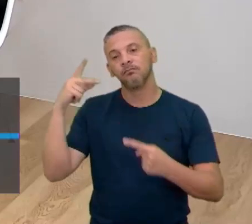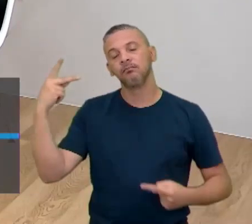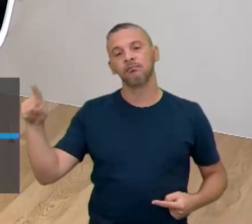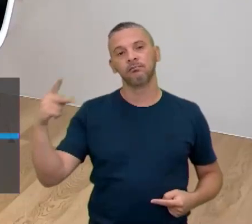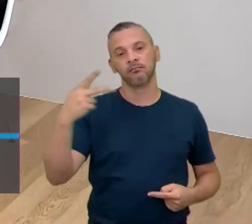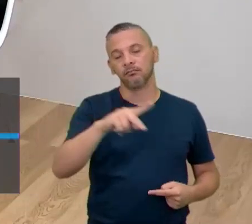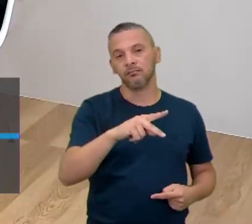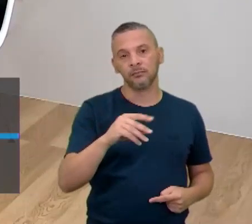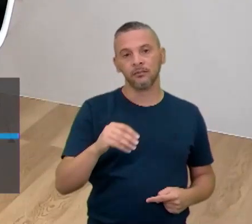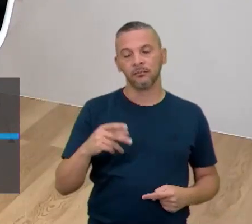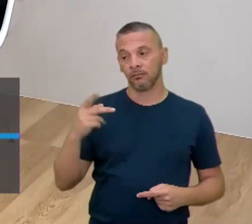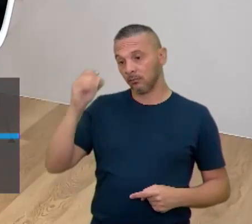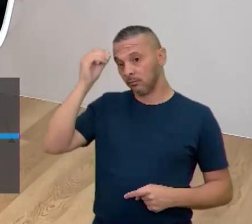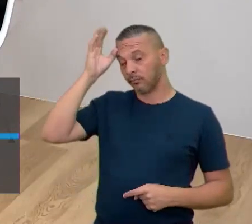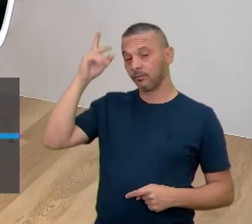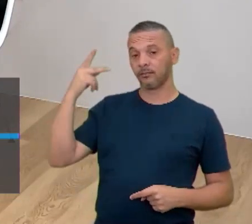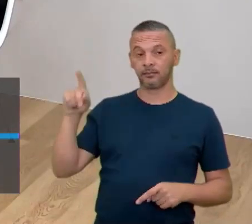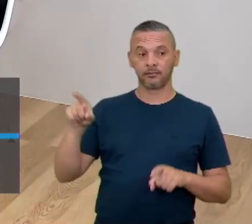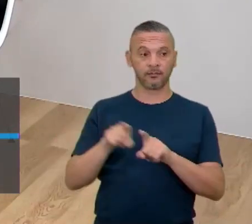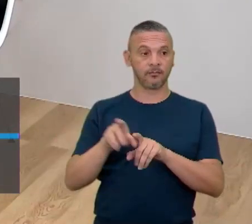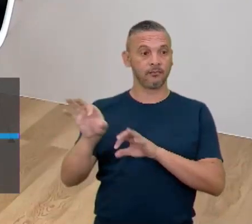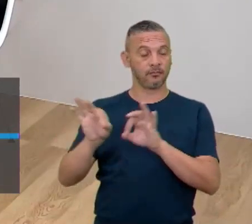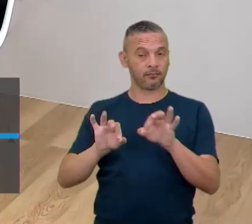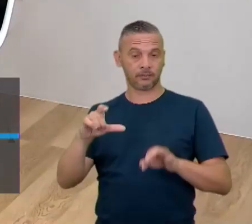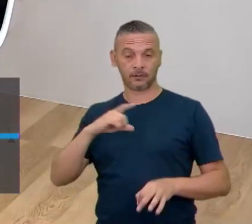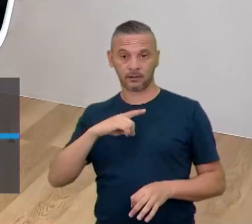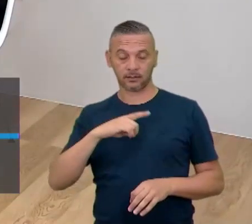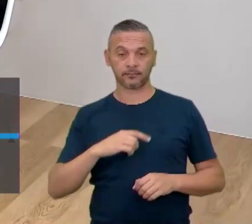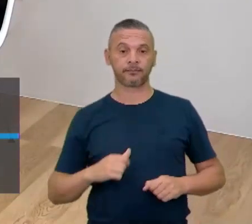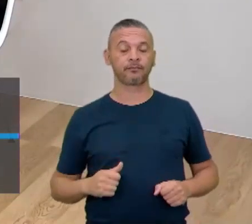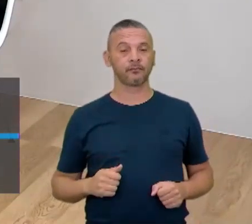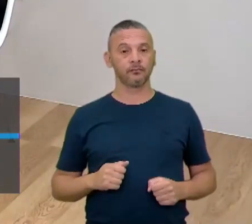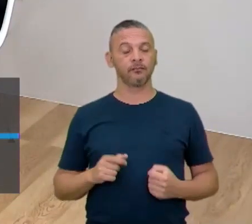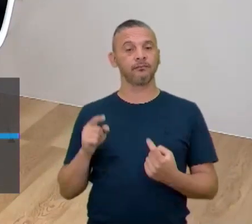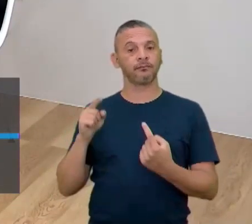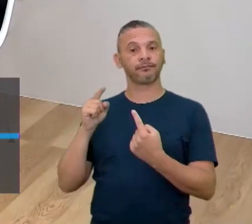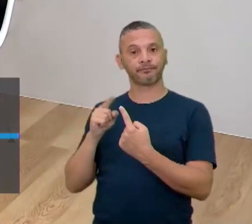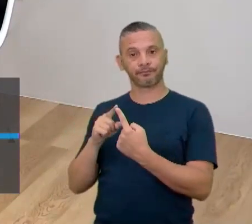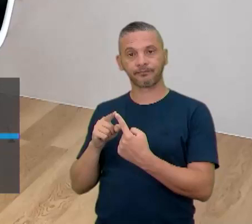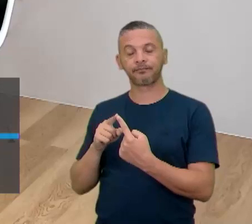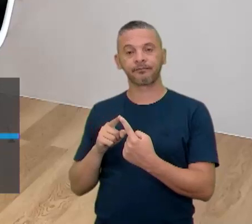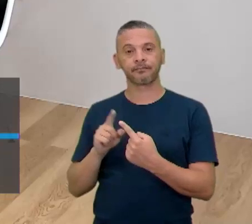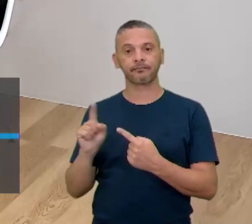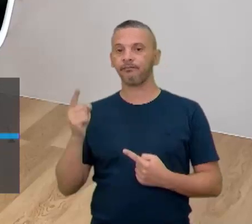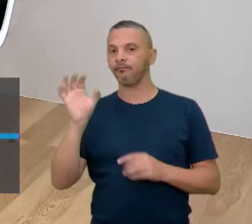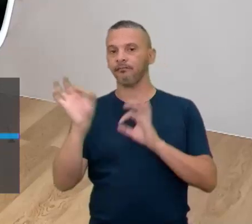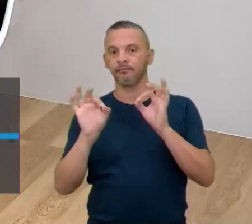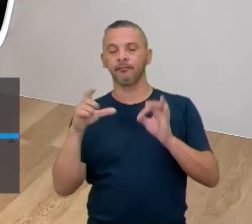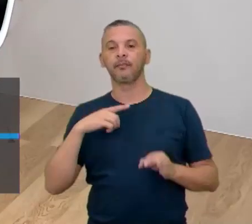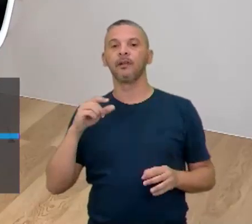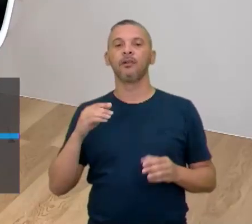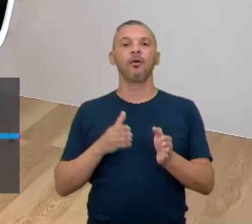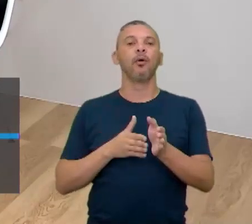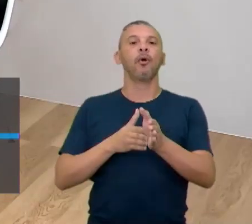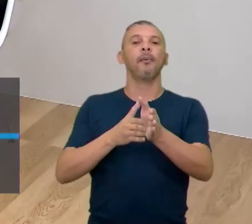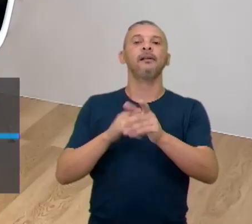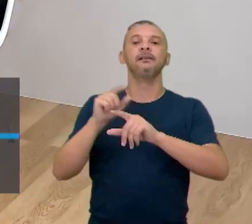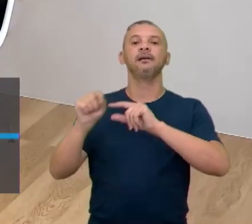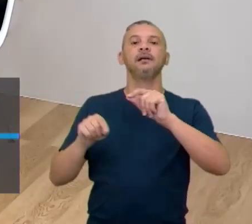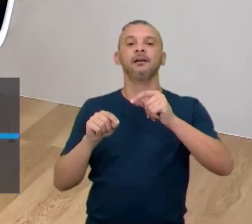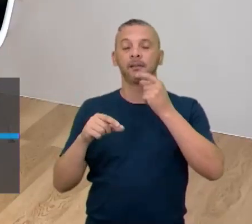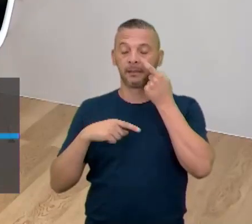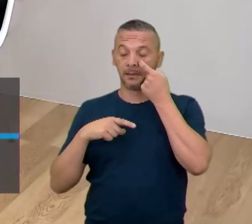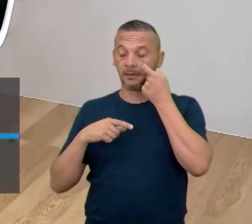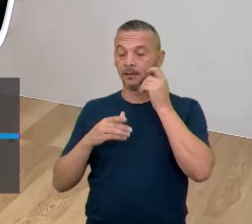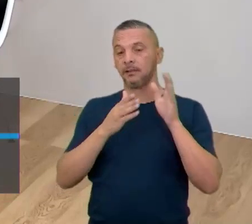de conhecimento, o qual a ciência é fundamental para Sim, isso, sim. não é a única, mas é fundamental, a partir